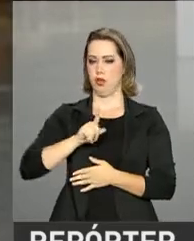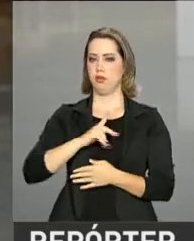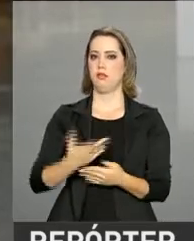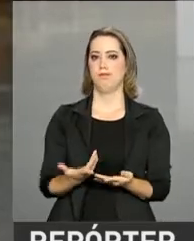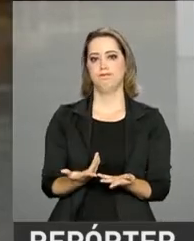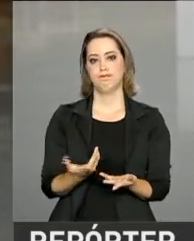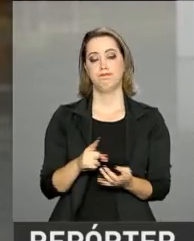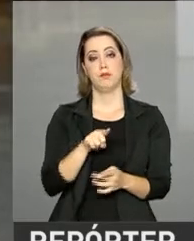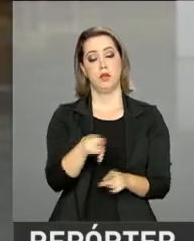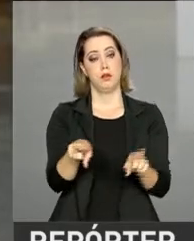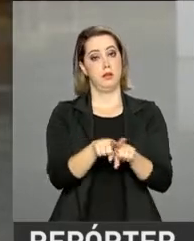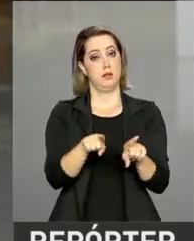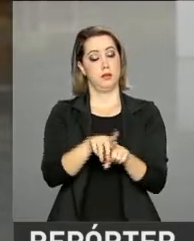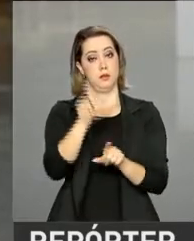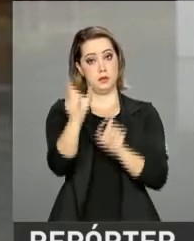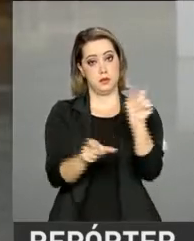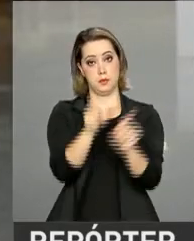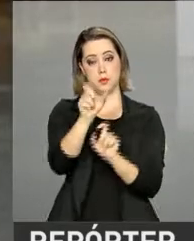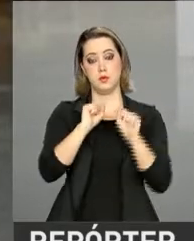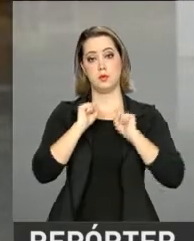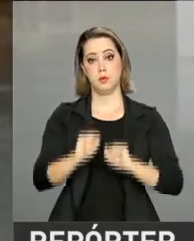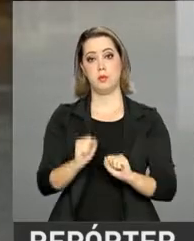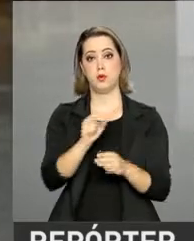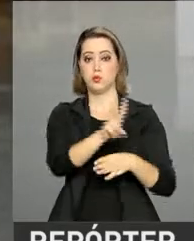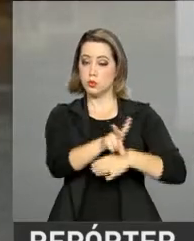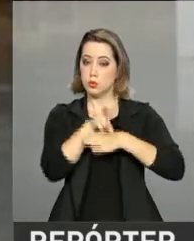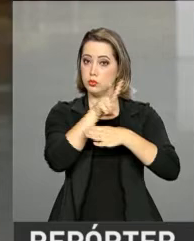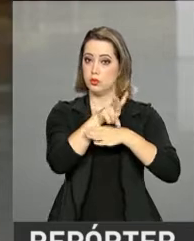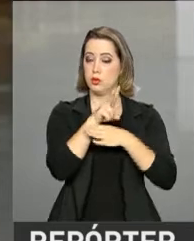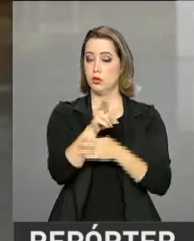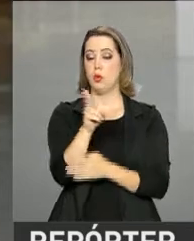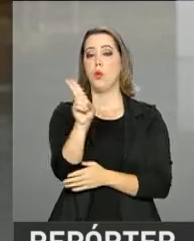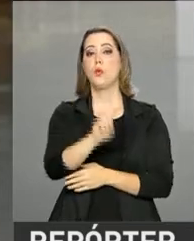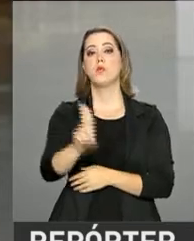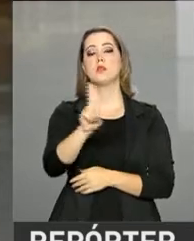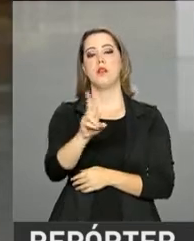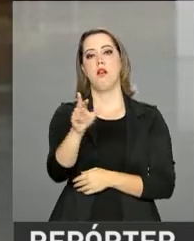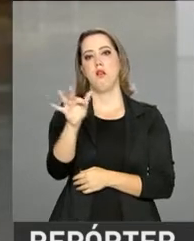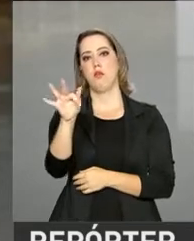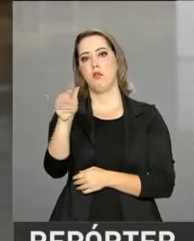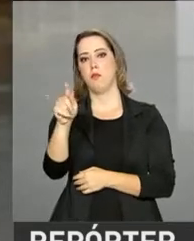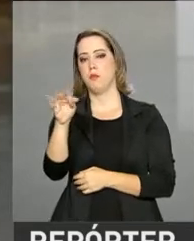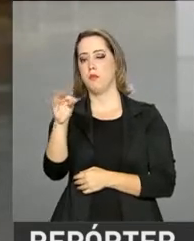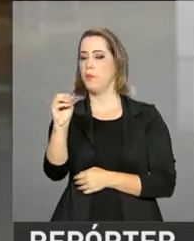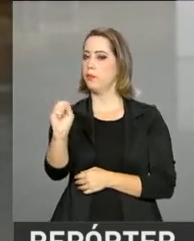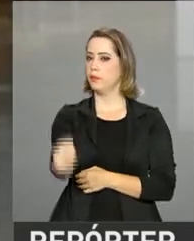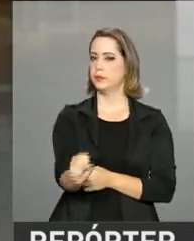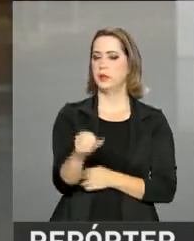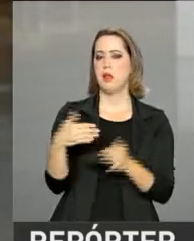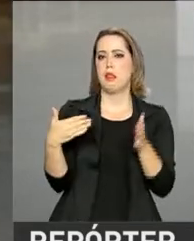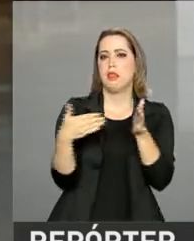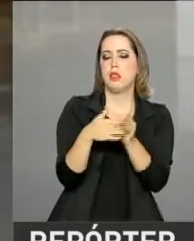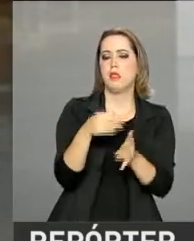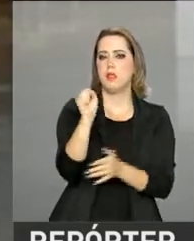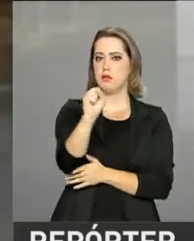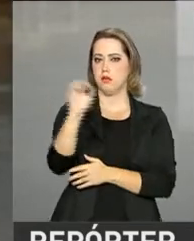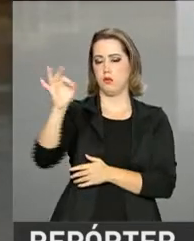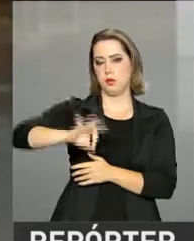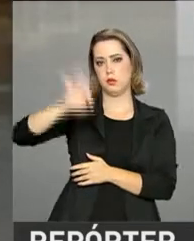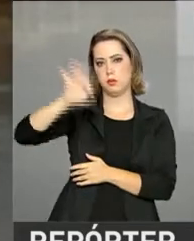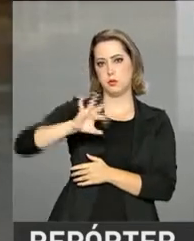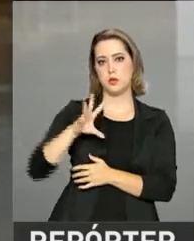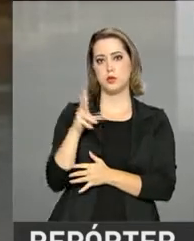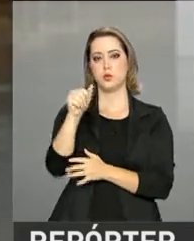essas pessoas vão poder financiar com recursos do fgts até 80% do valor do imóvel no